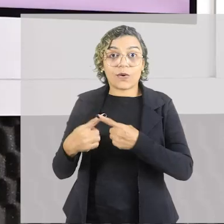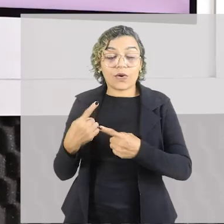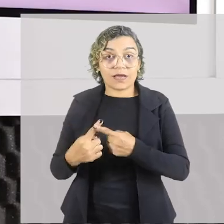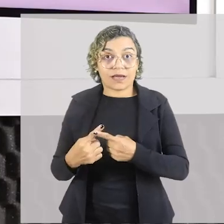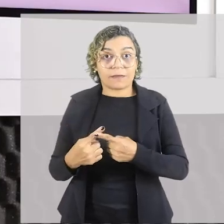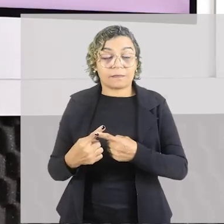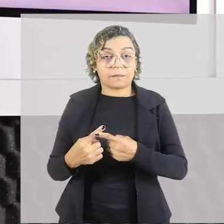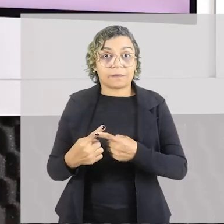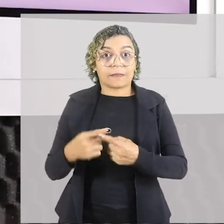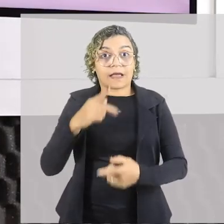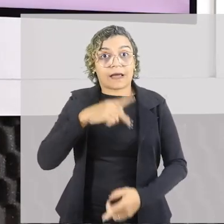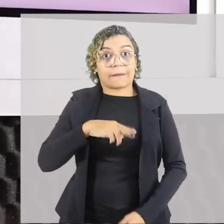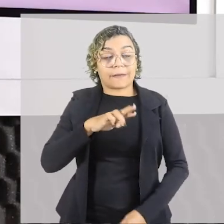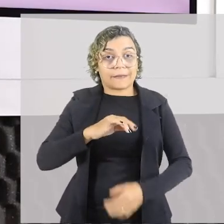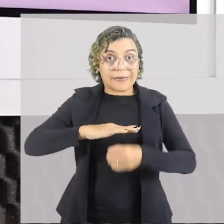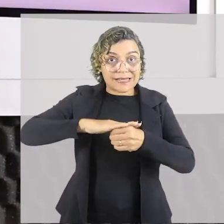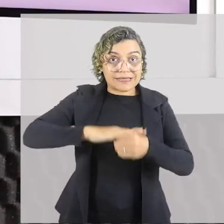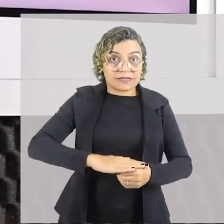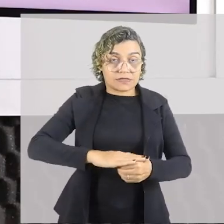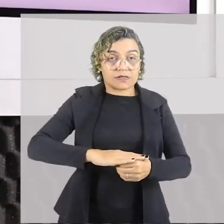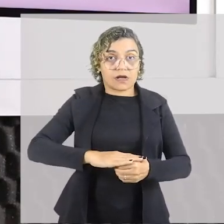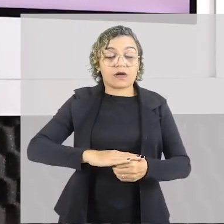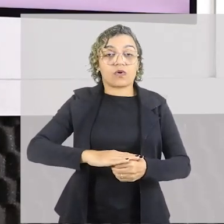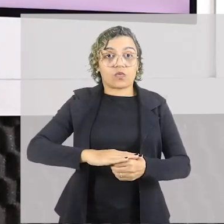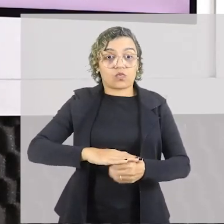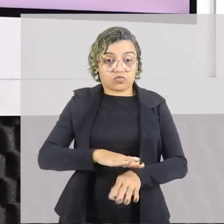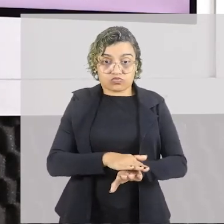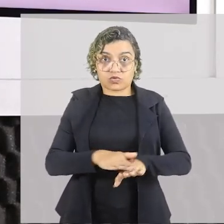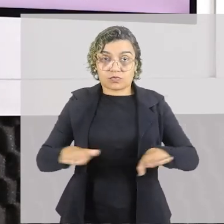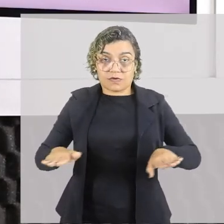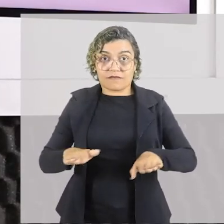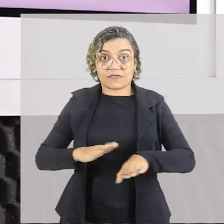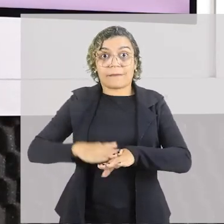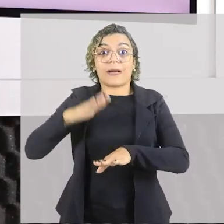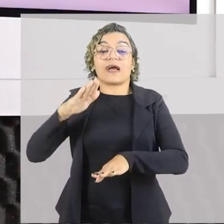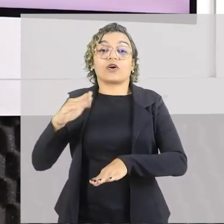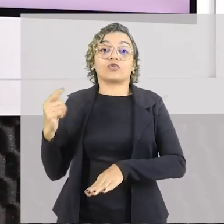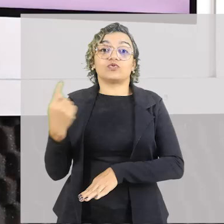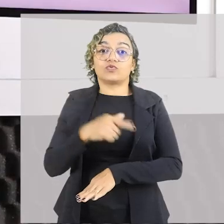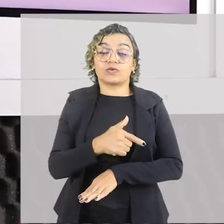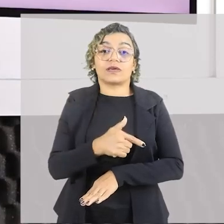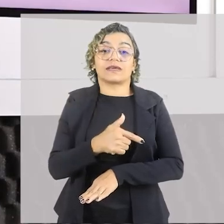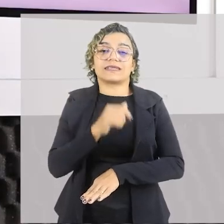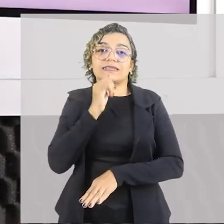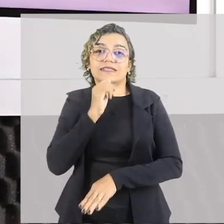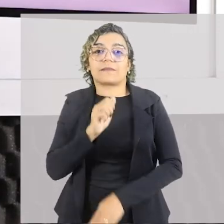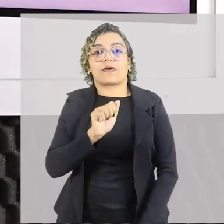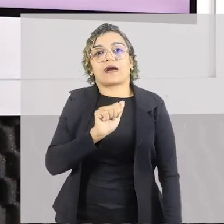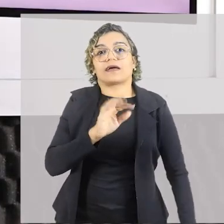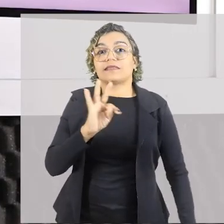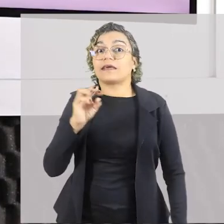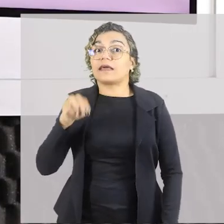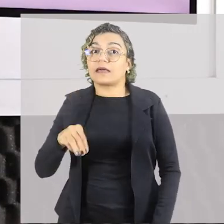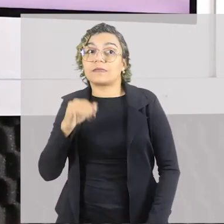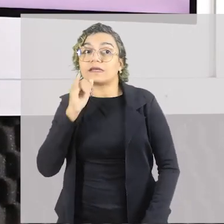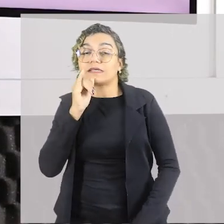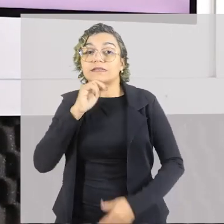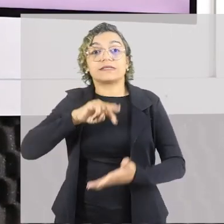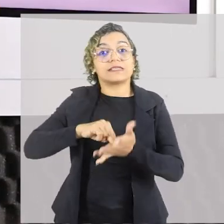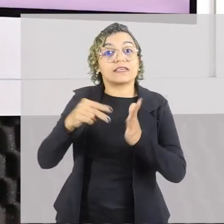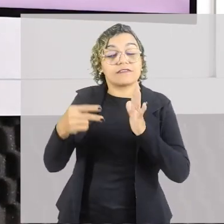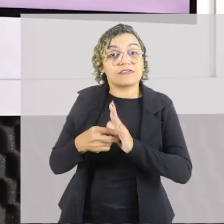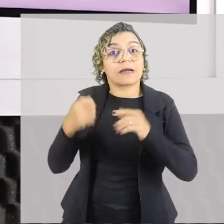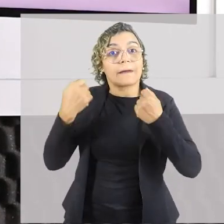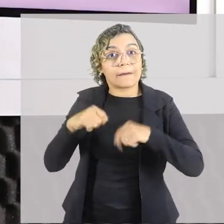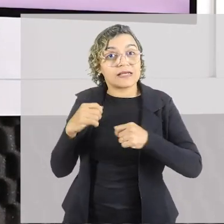maior do que um ATM, que era o 760. Isso quer dizer que eu tenho que deixar essa água mais quente, eu tenho que esquentar mais